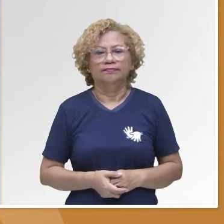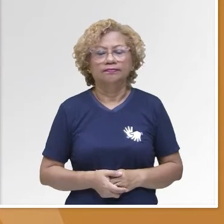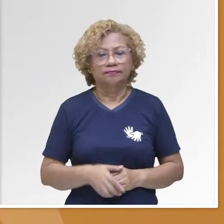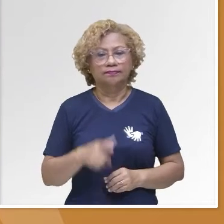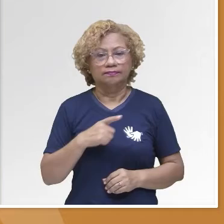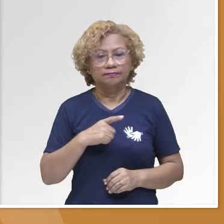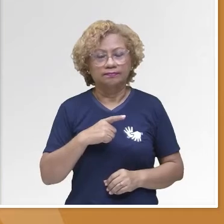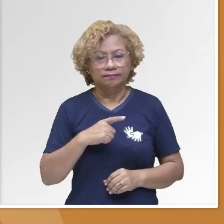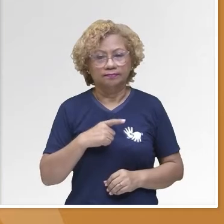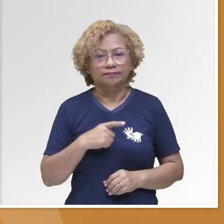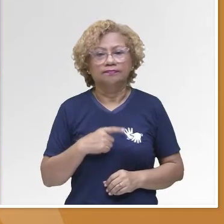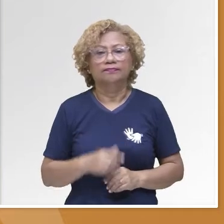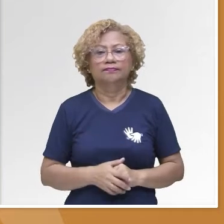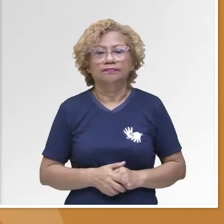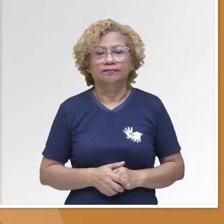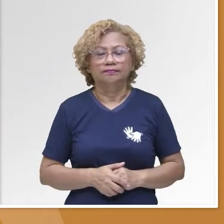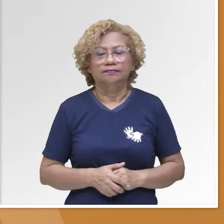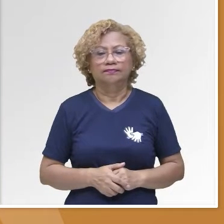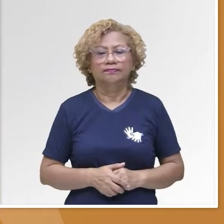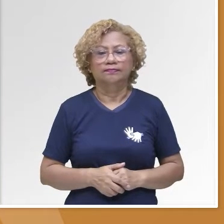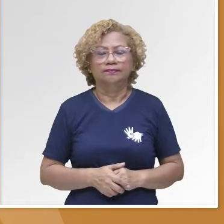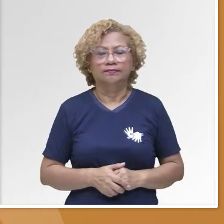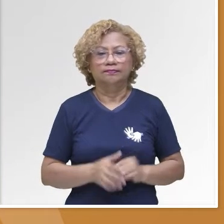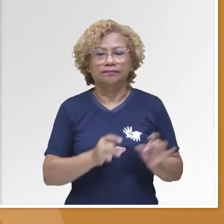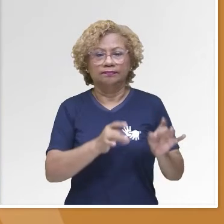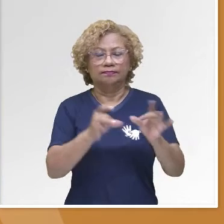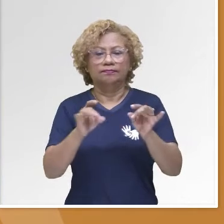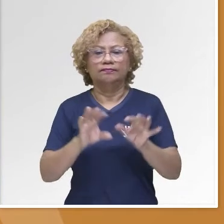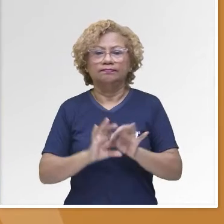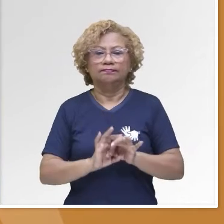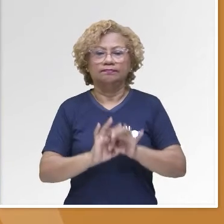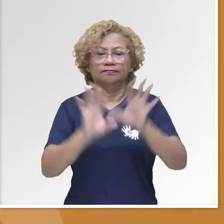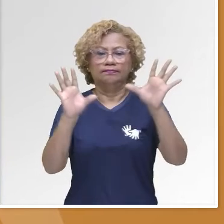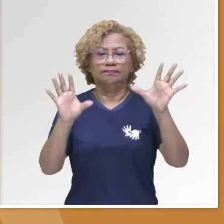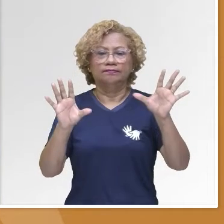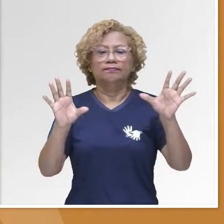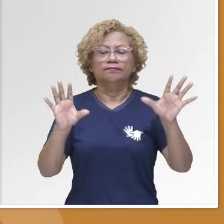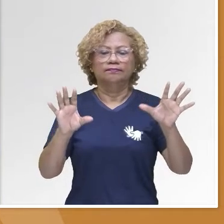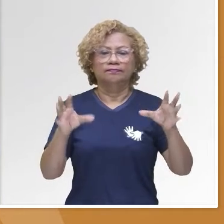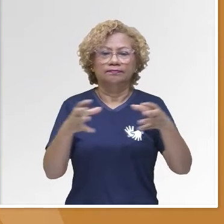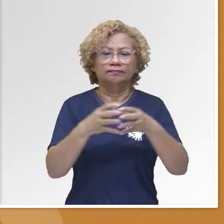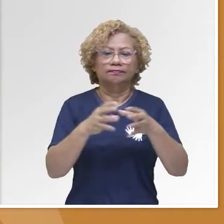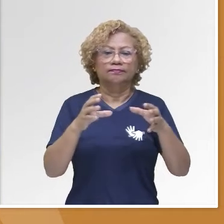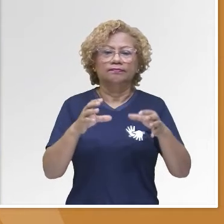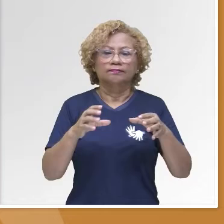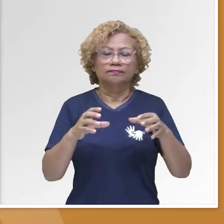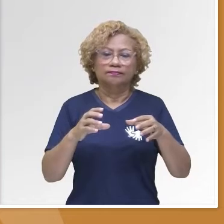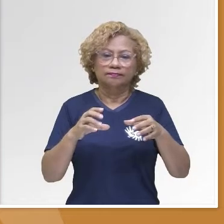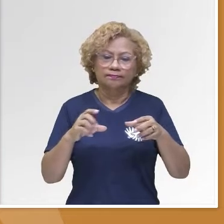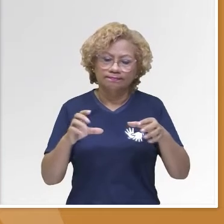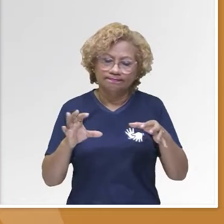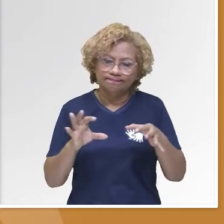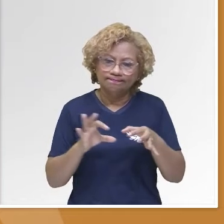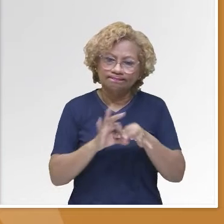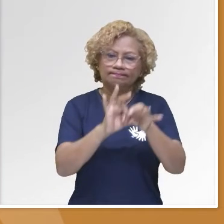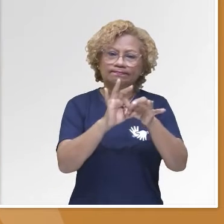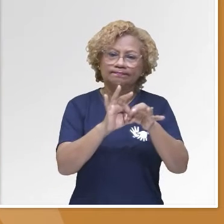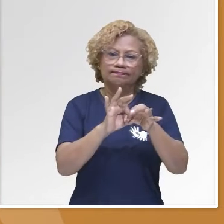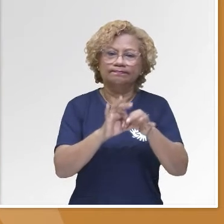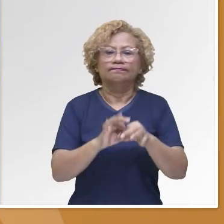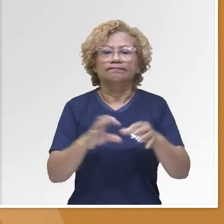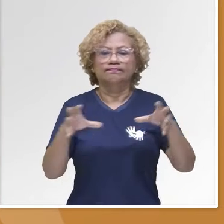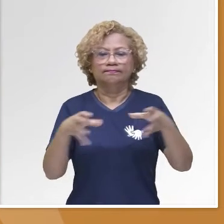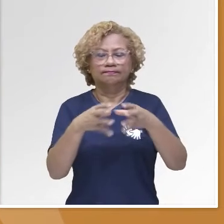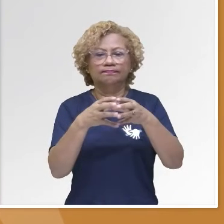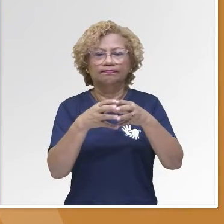Aduaneira, Mercado Comum e as uniões econômicas e monetárias, a União Econômica Monetária,